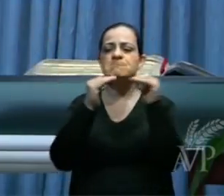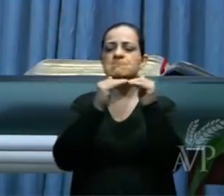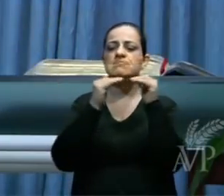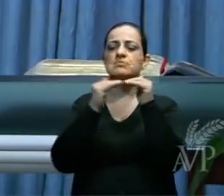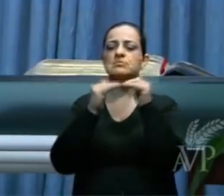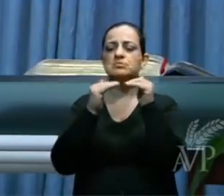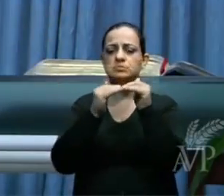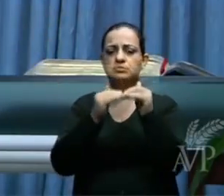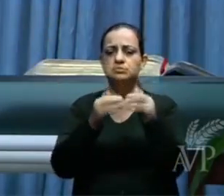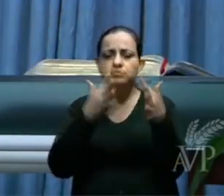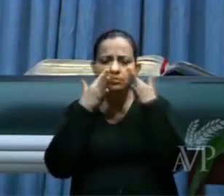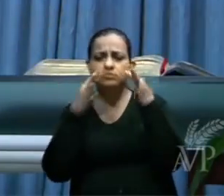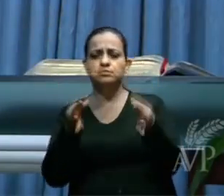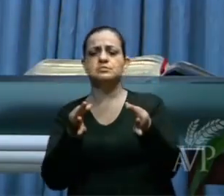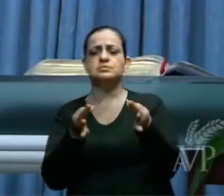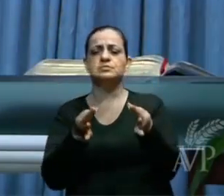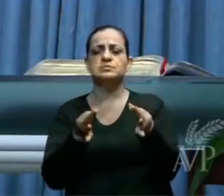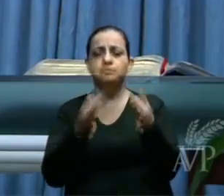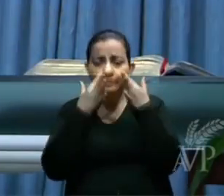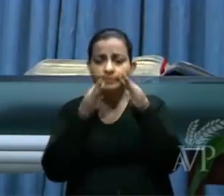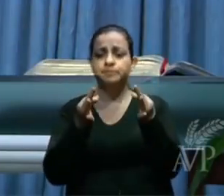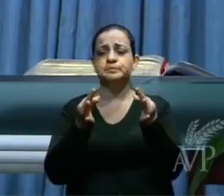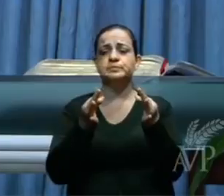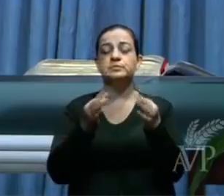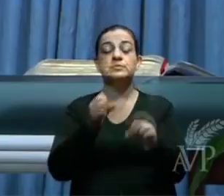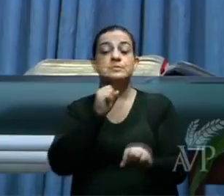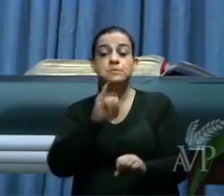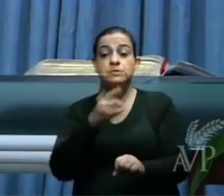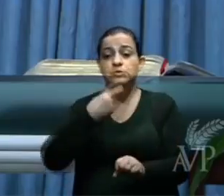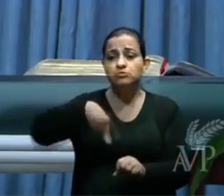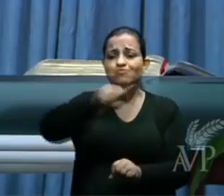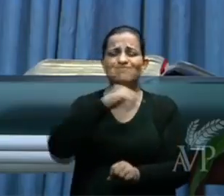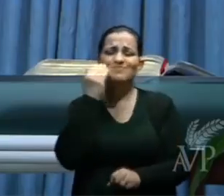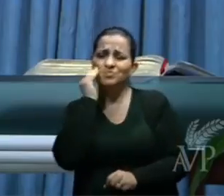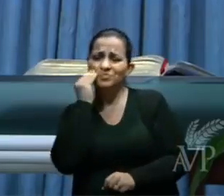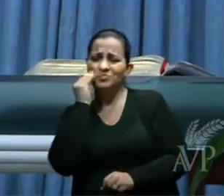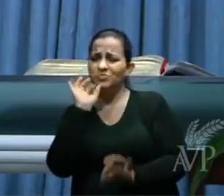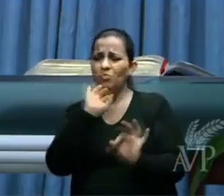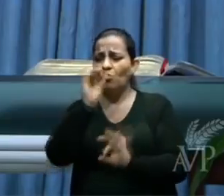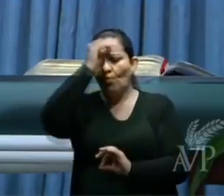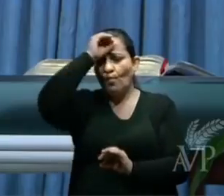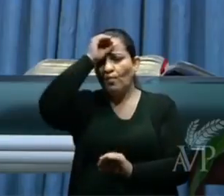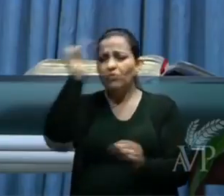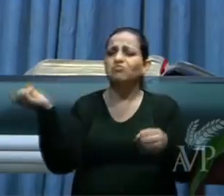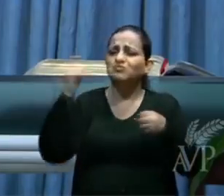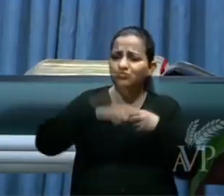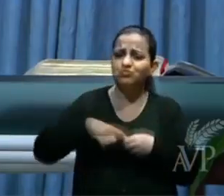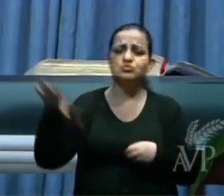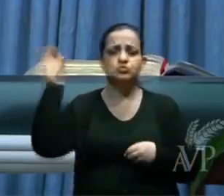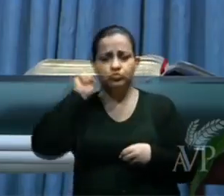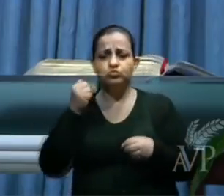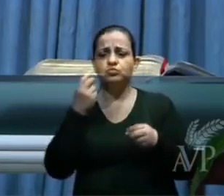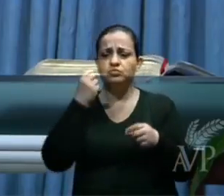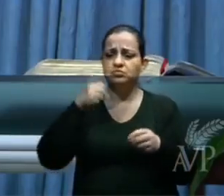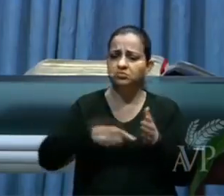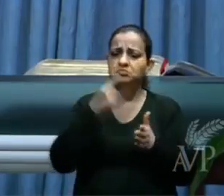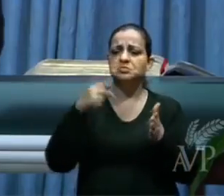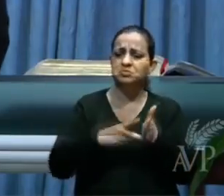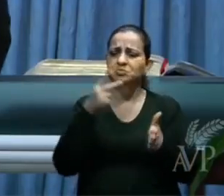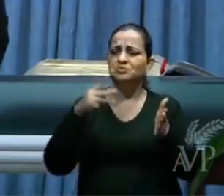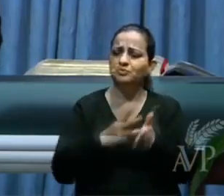preste atenção se você não entender essa escola volte ouvido três quatro